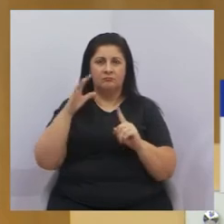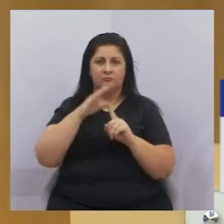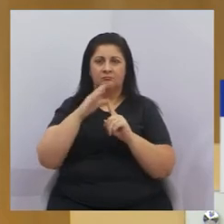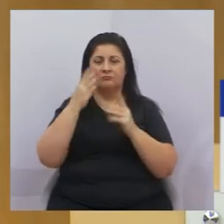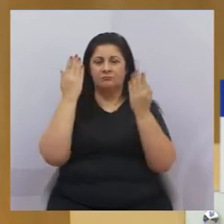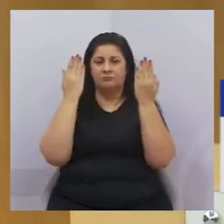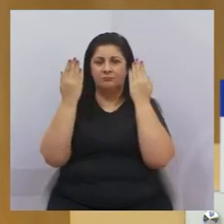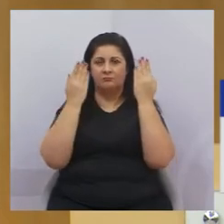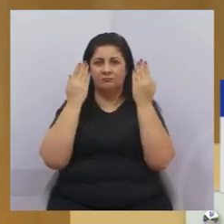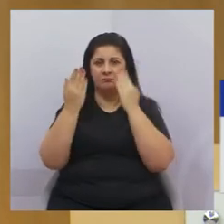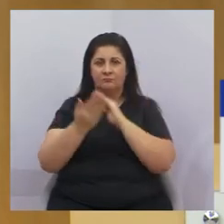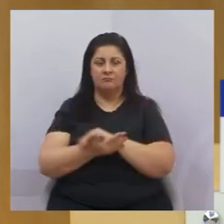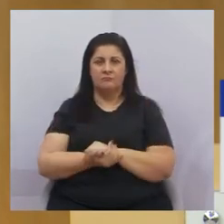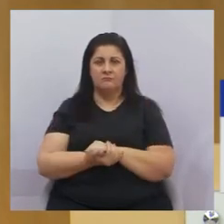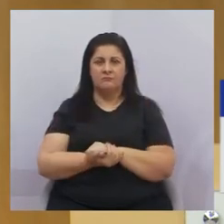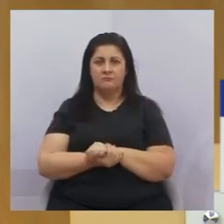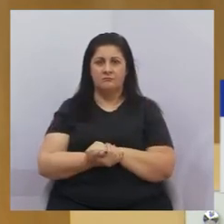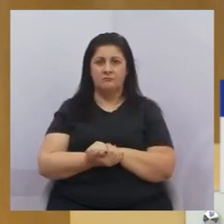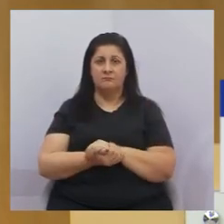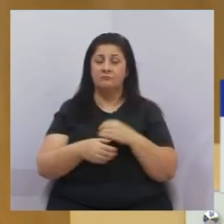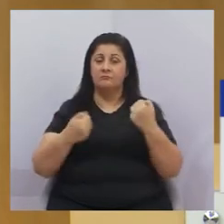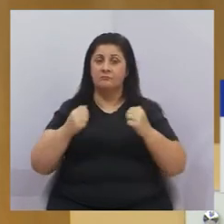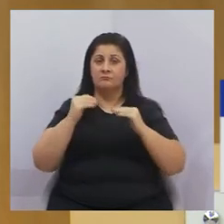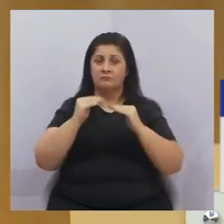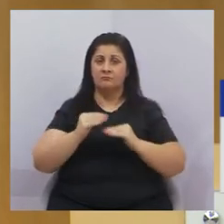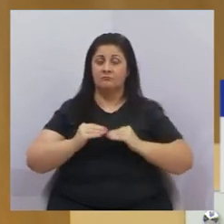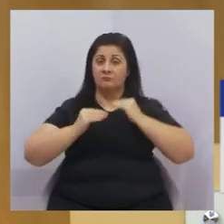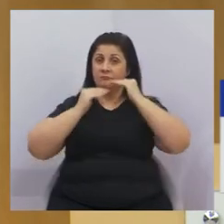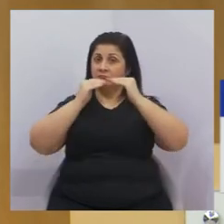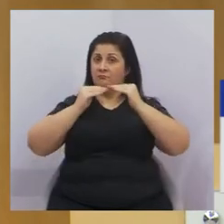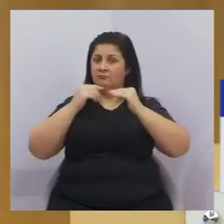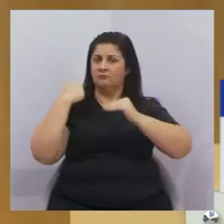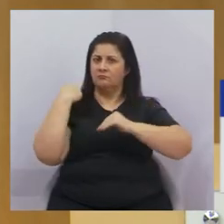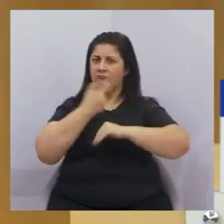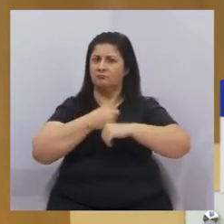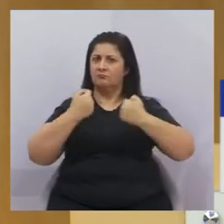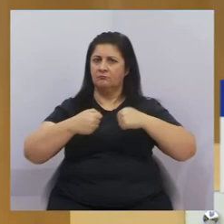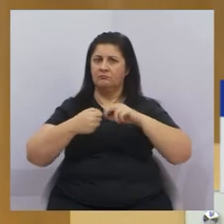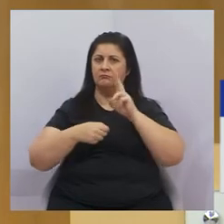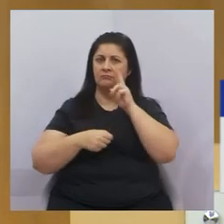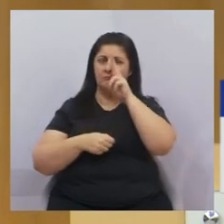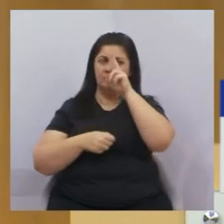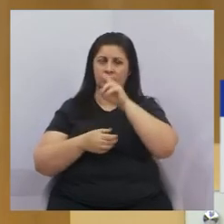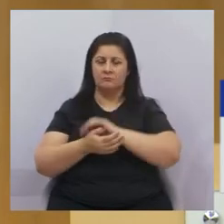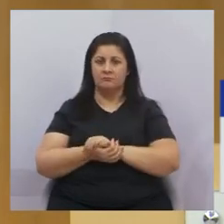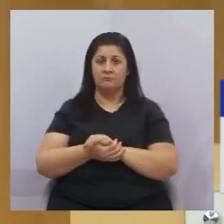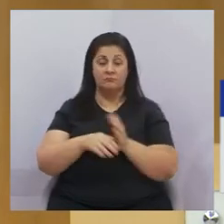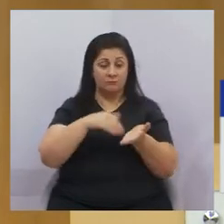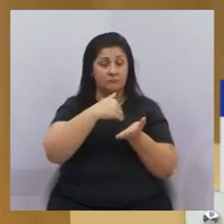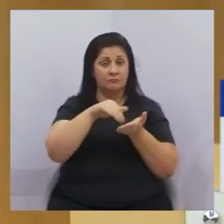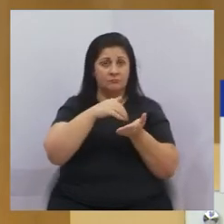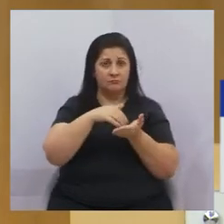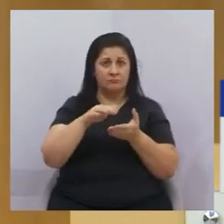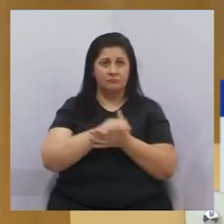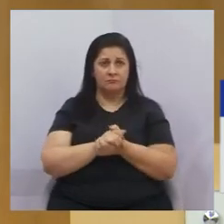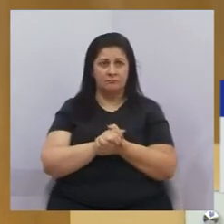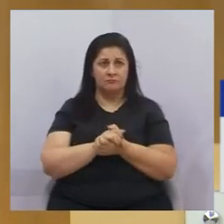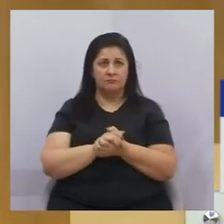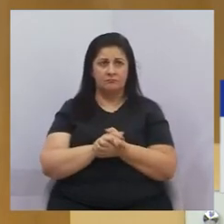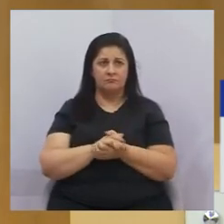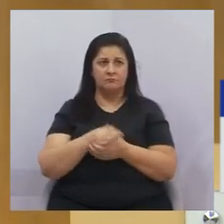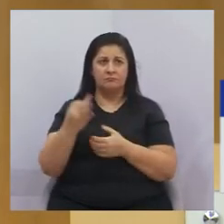psicológicas. Então, nós temos que superar e nós precisamos nos fortalecer. Essa secretaria, com